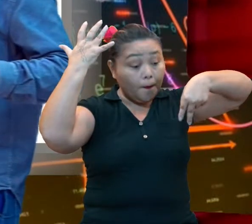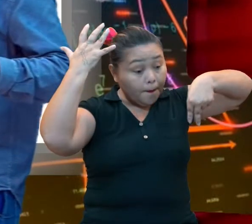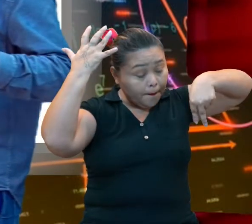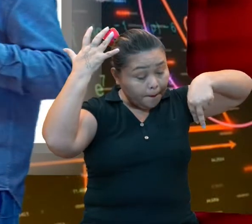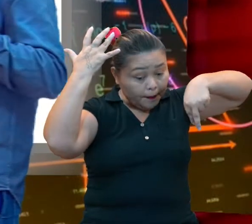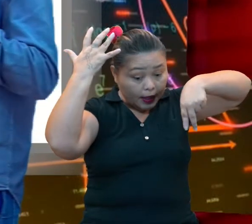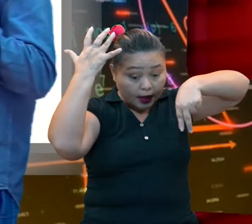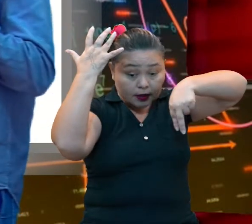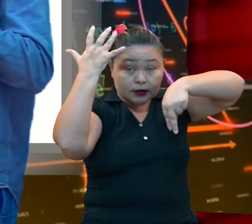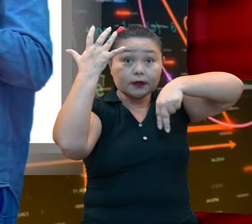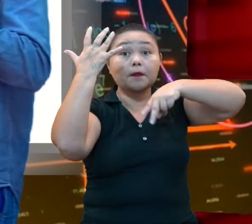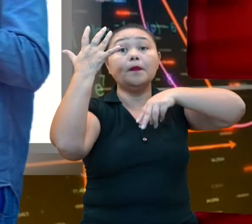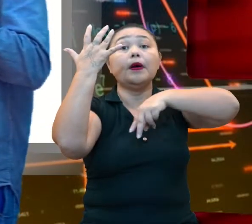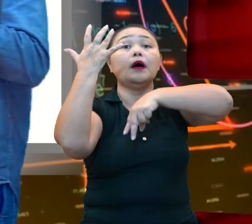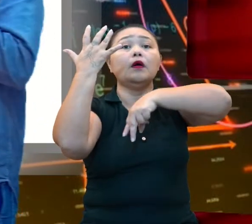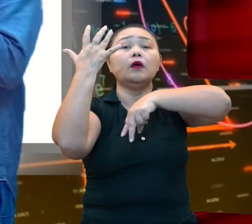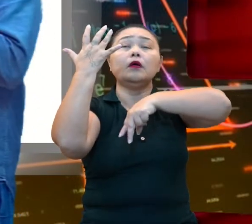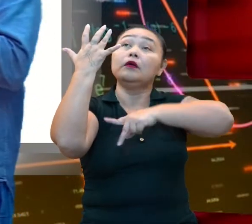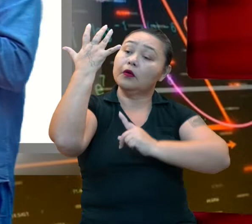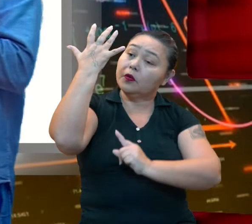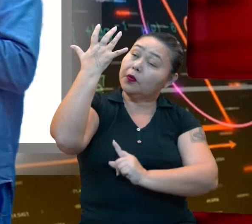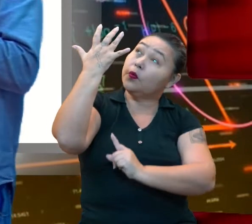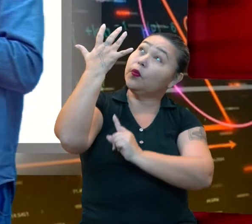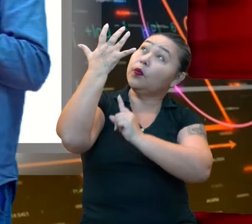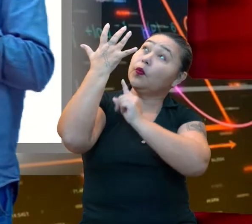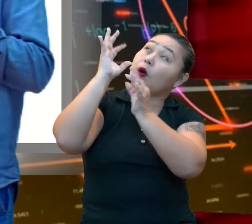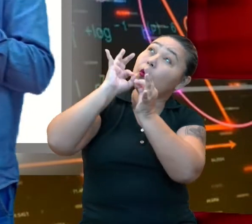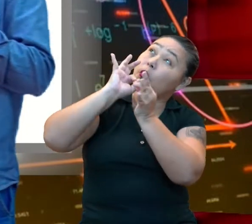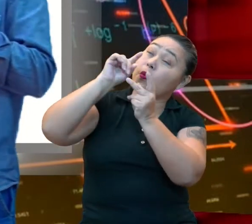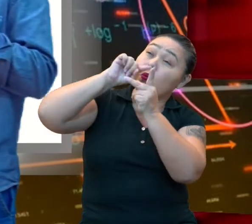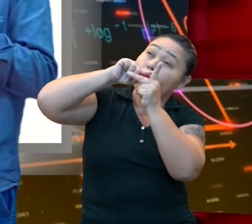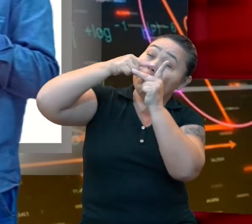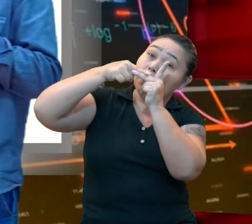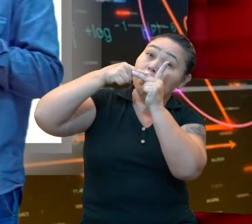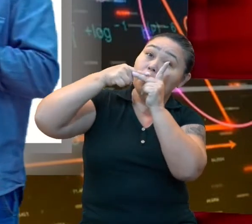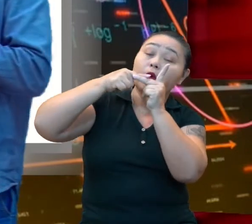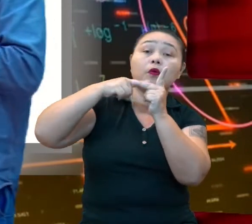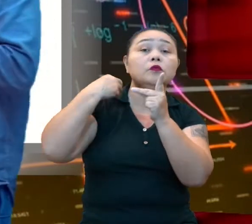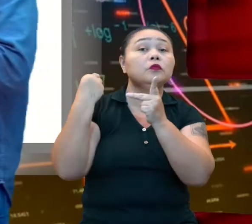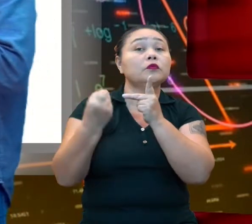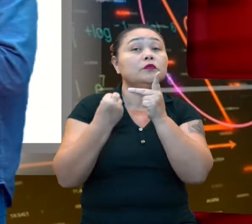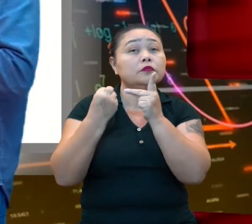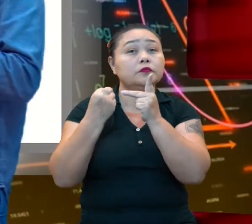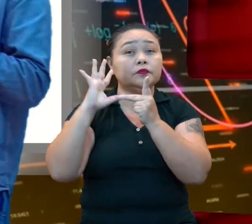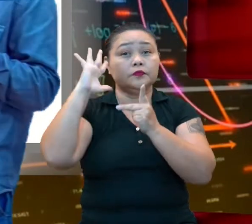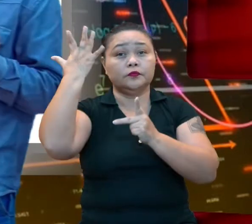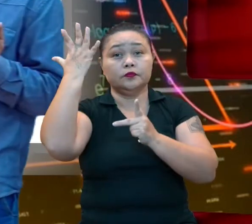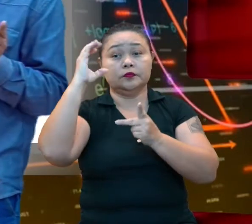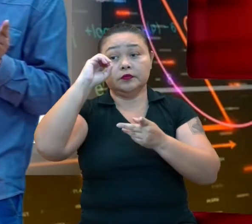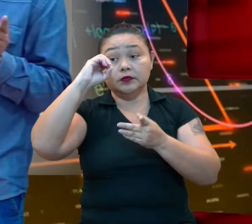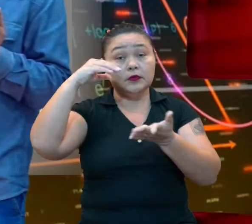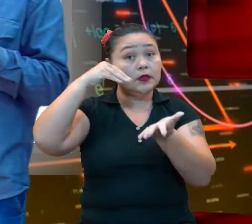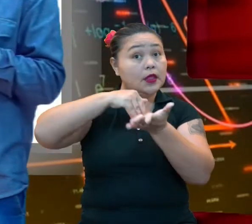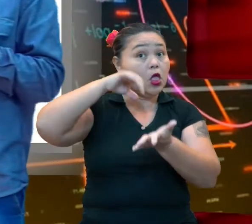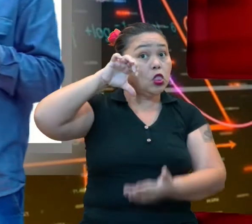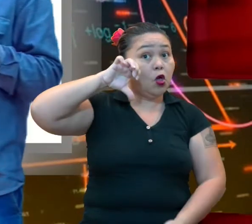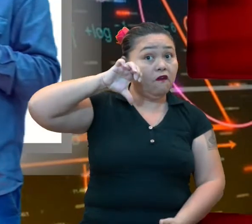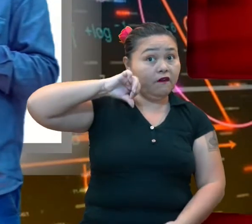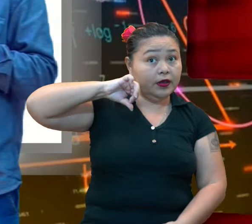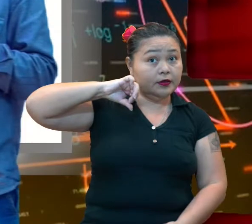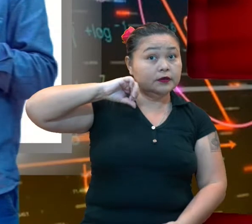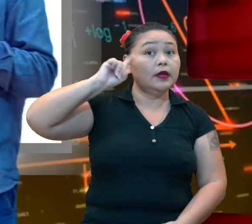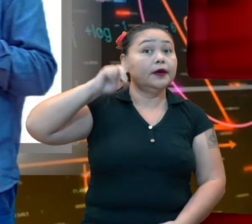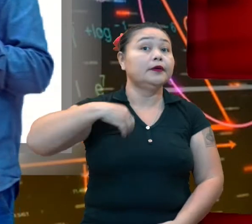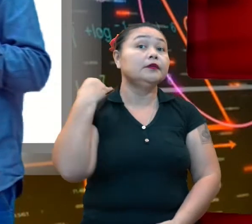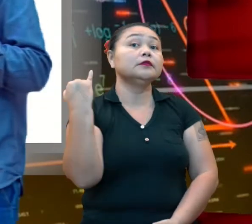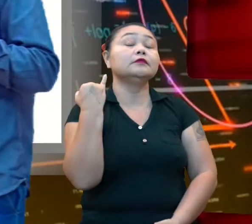da árvore, maior vai ser o meu ângulo. Sim. Como nós trabalhamos com ângulos entre 0 e 90, é